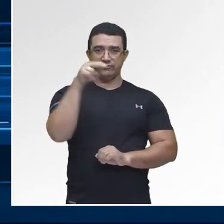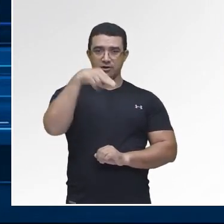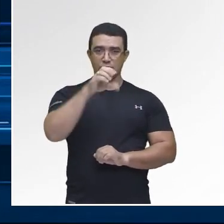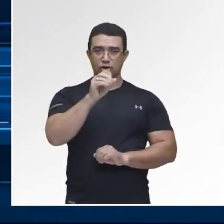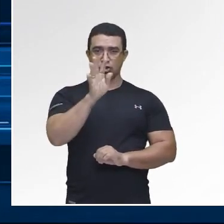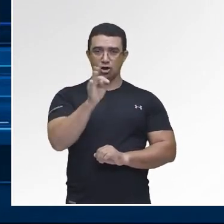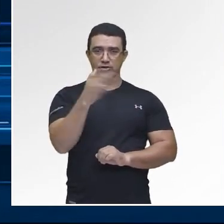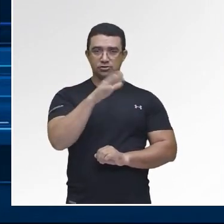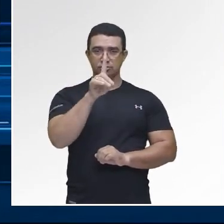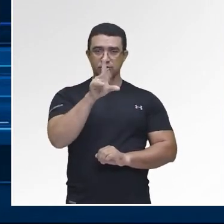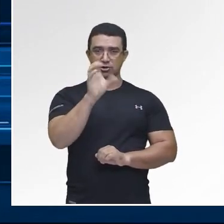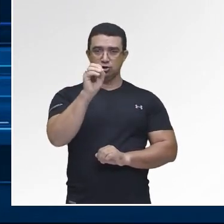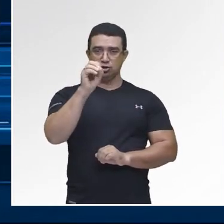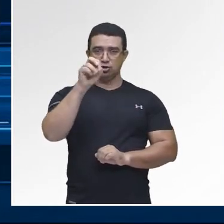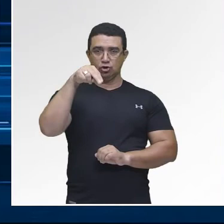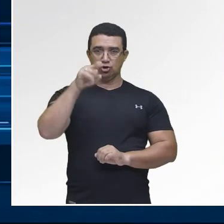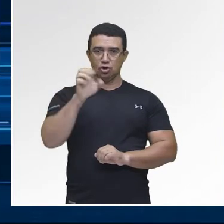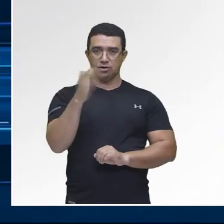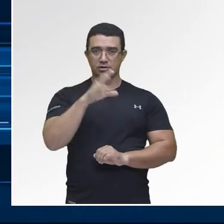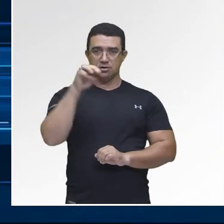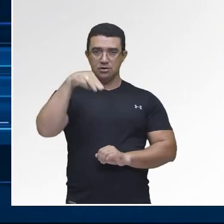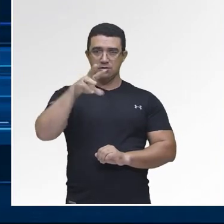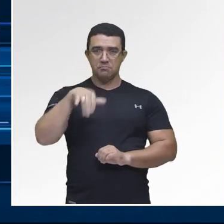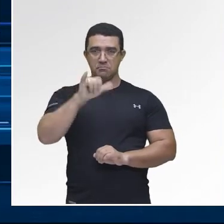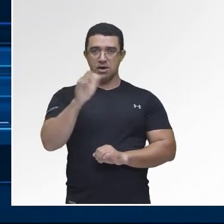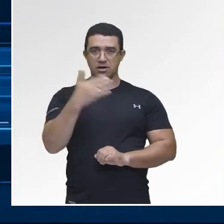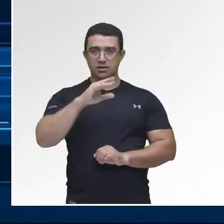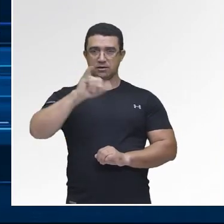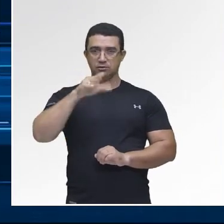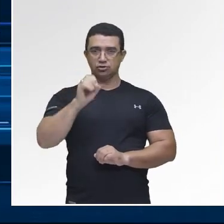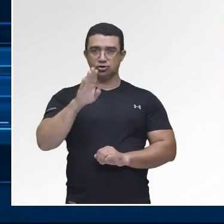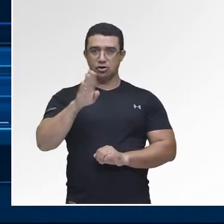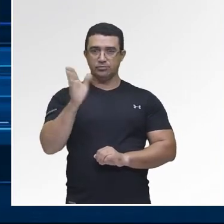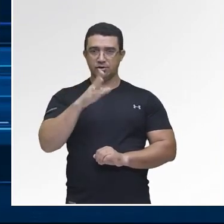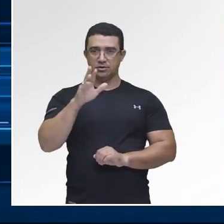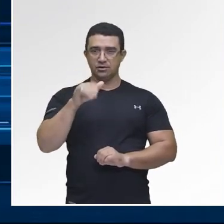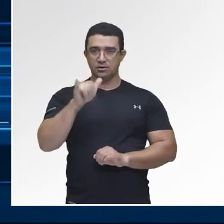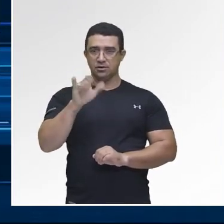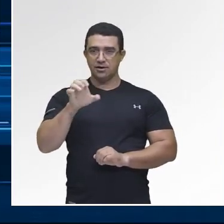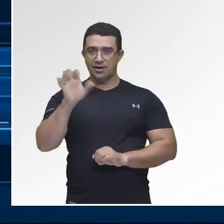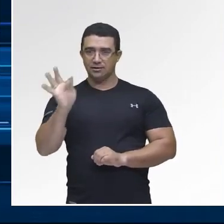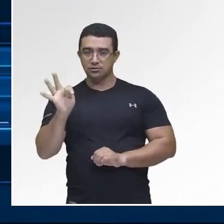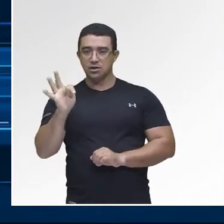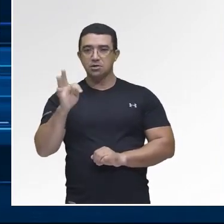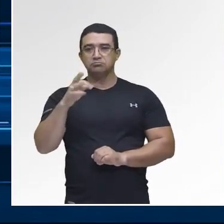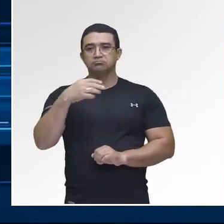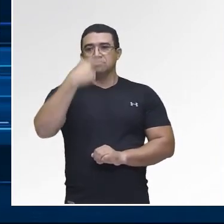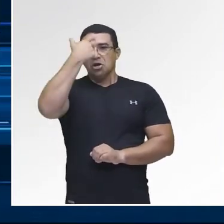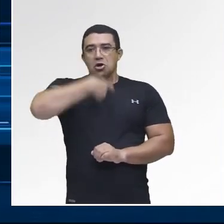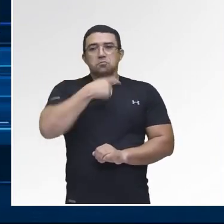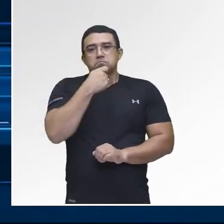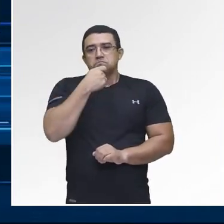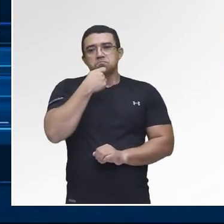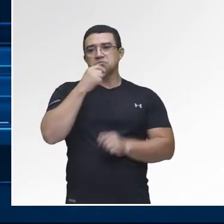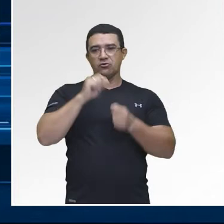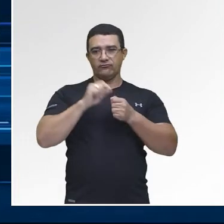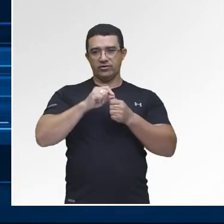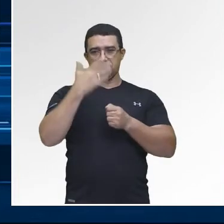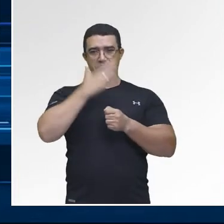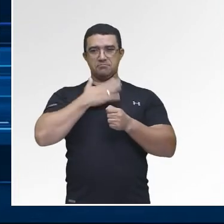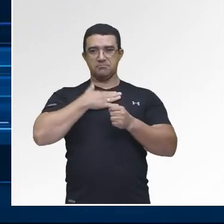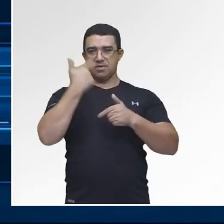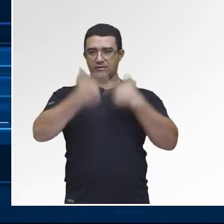trabalho ainda, né, aquilo que me era devido. Então, I have not done my job yet, tá?